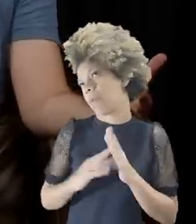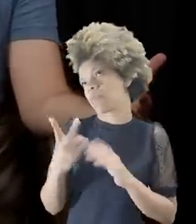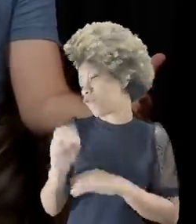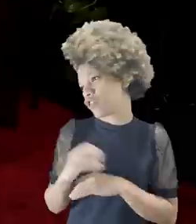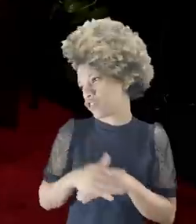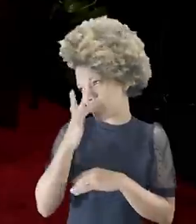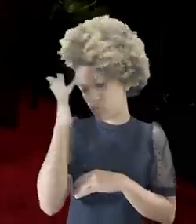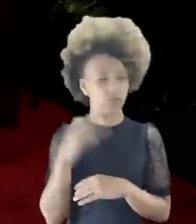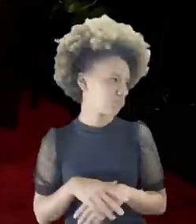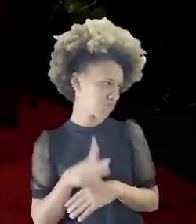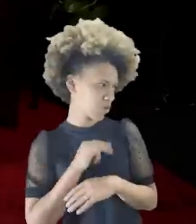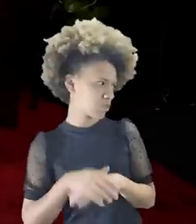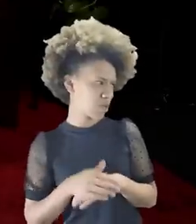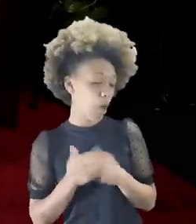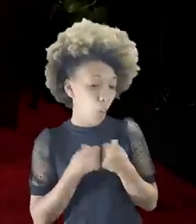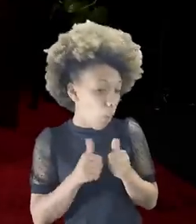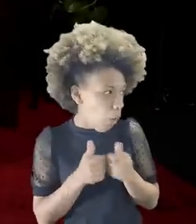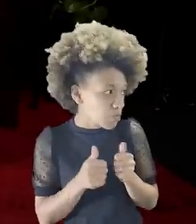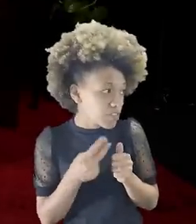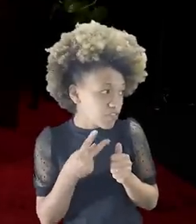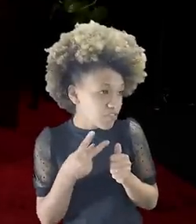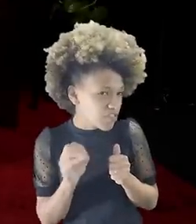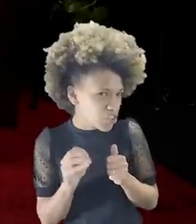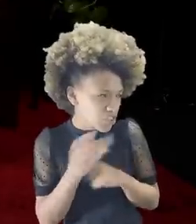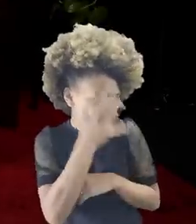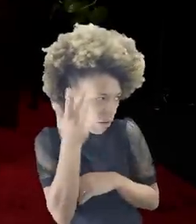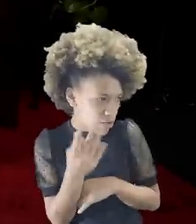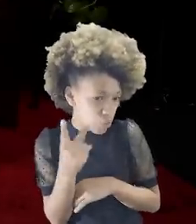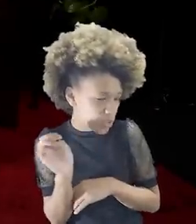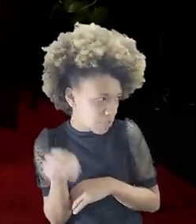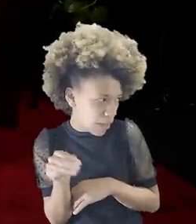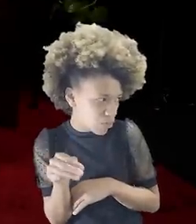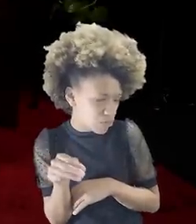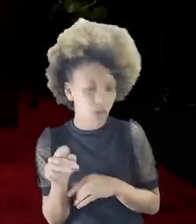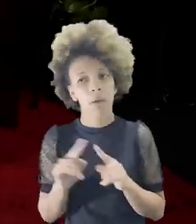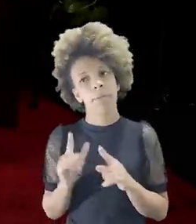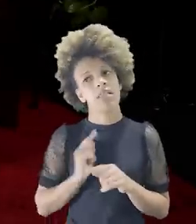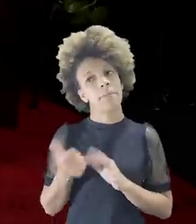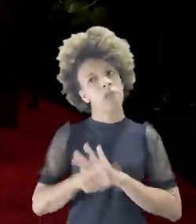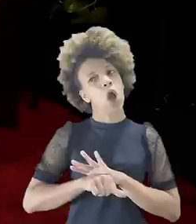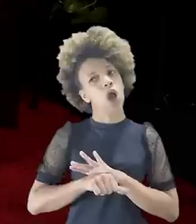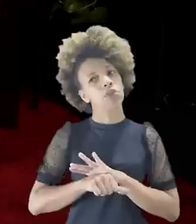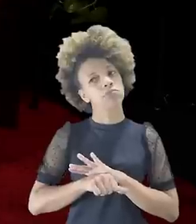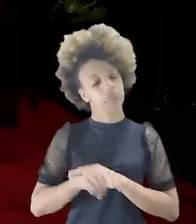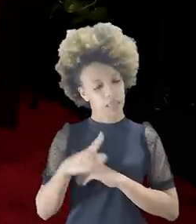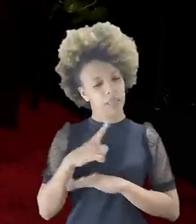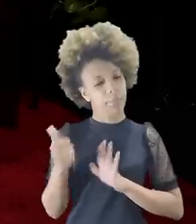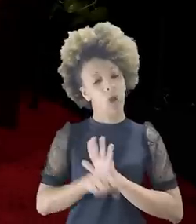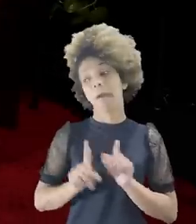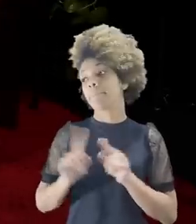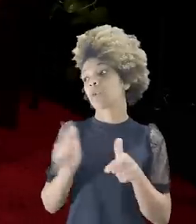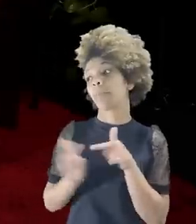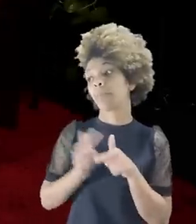20 pessoas mas para pensar é um ônibus com 20 caras de 2 metros é então mas você tem mais espaço aí o